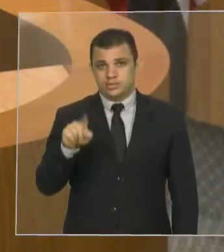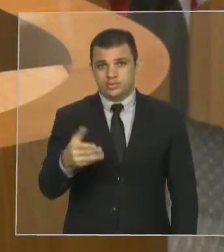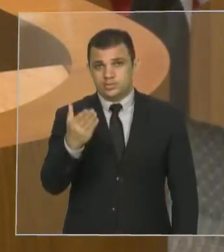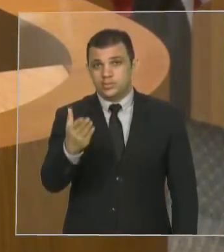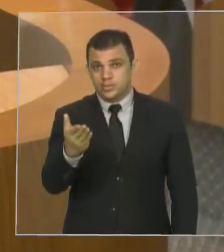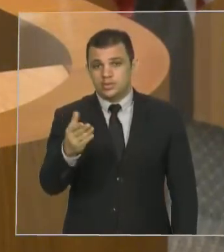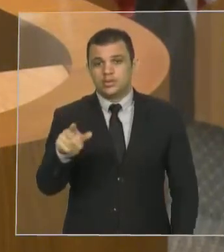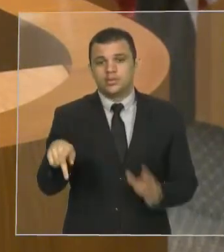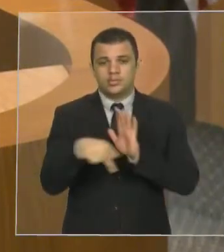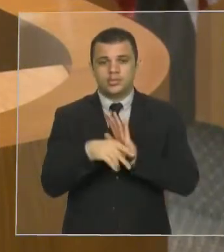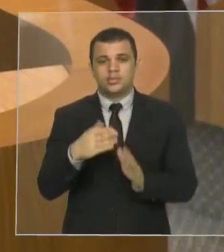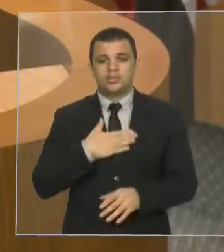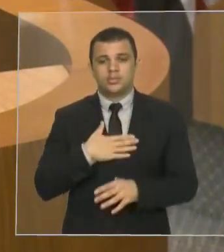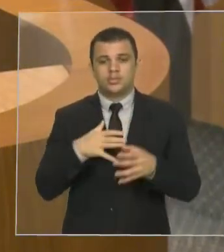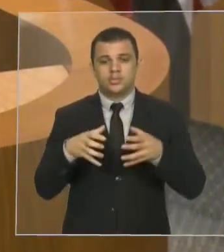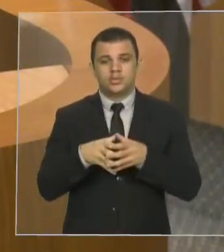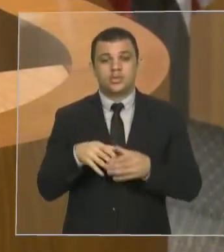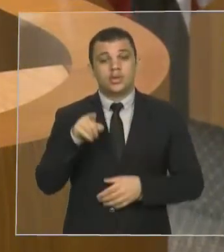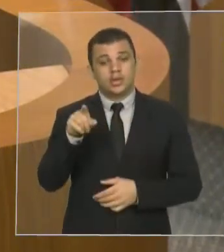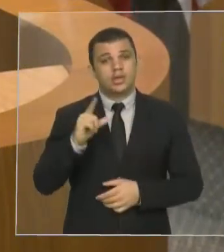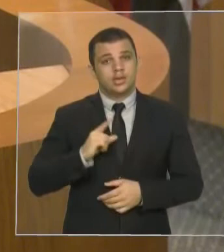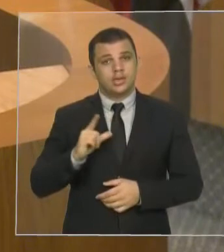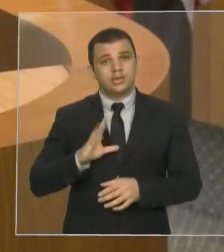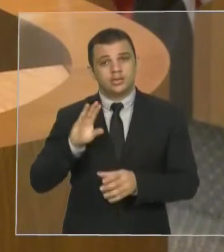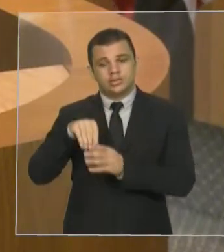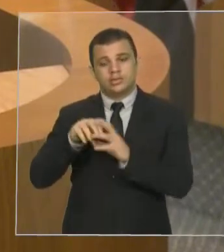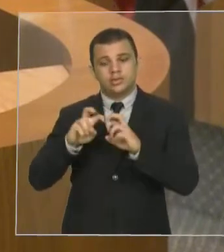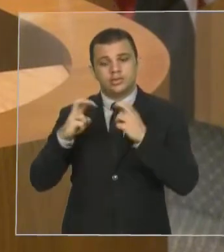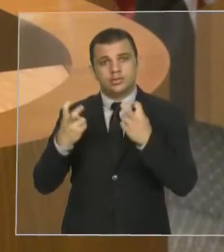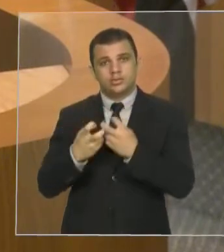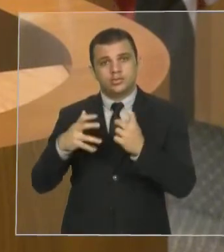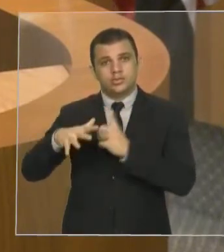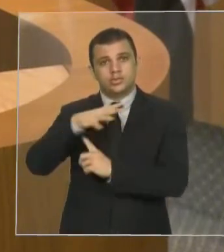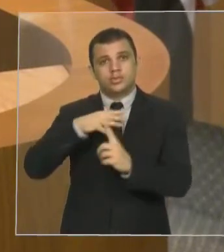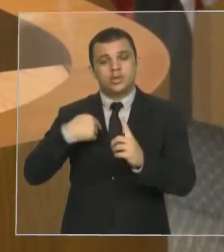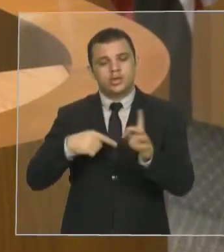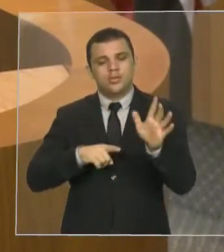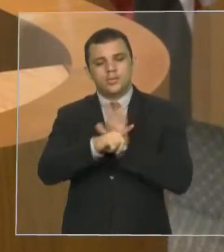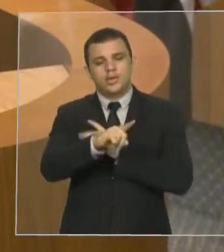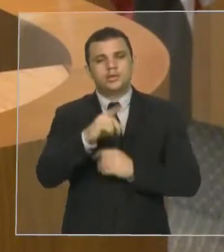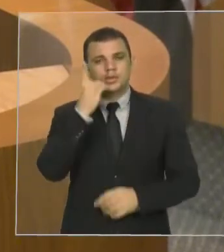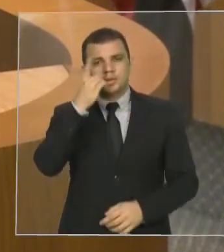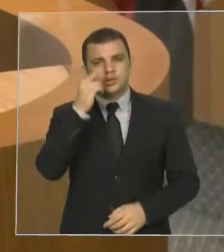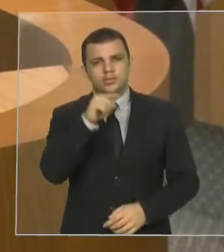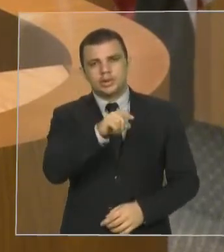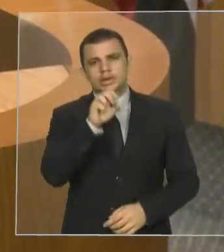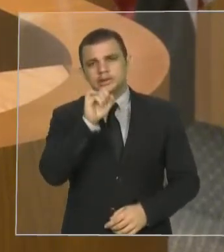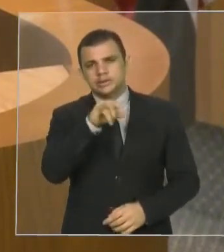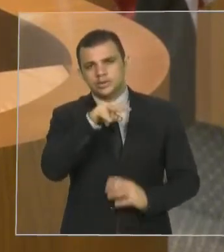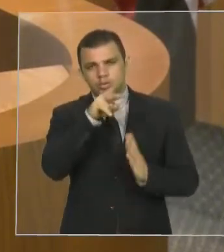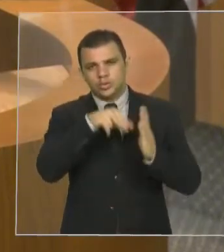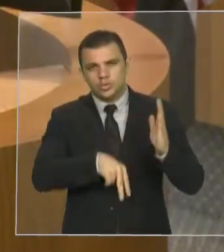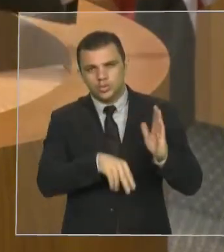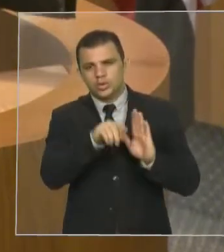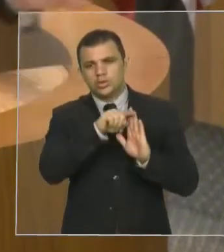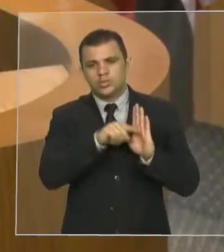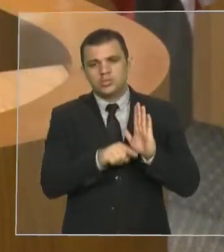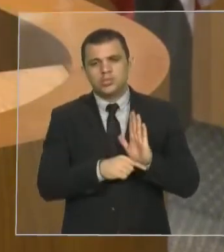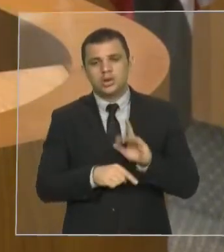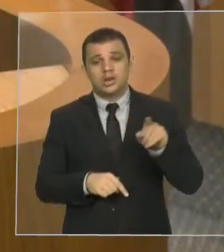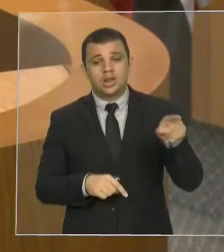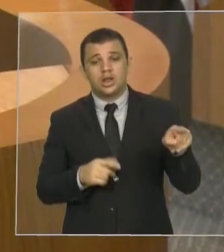tem assento na Comissão de Meio Ambiente, e ao questioná-la se ela teve acesso ao resultado do Plano de Educação Ambiental, ela me disse que não